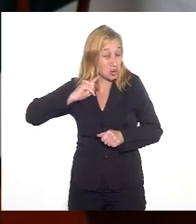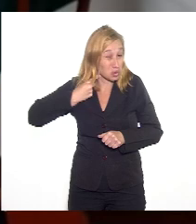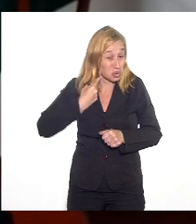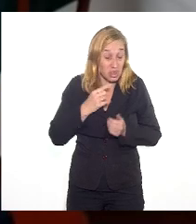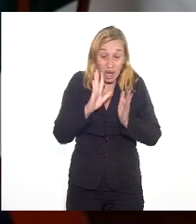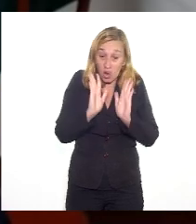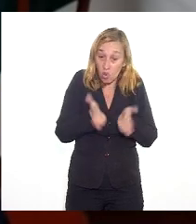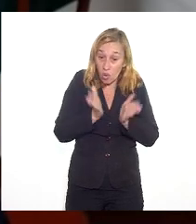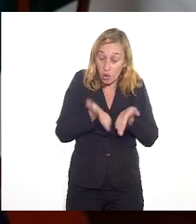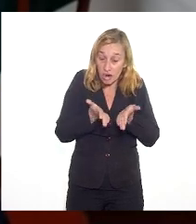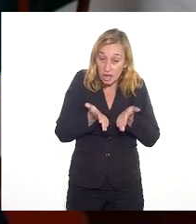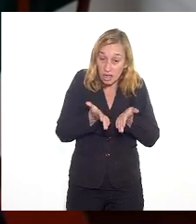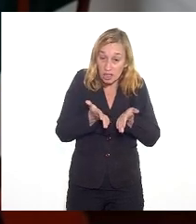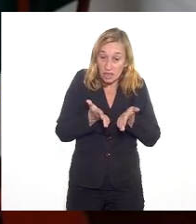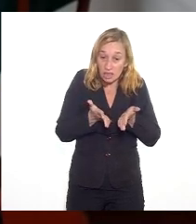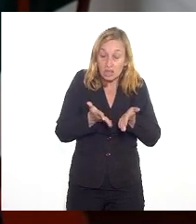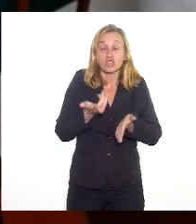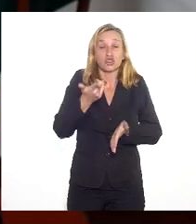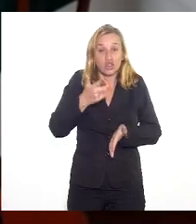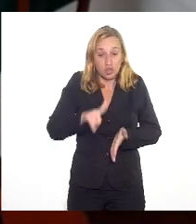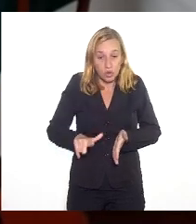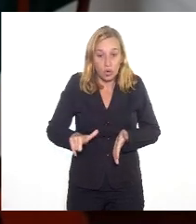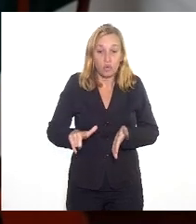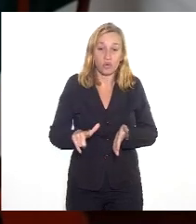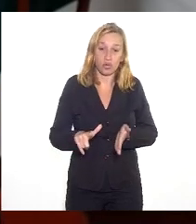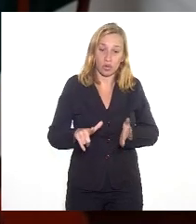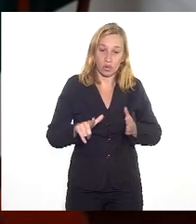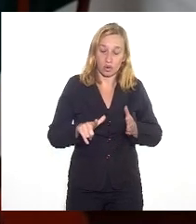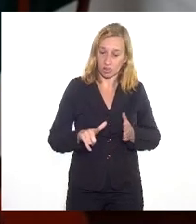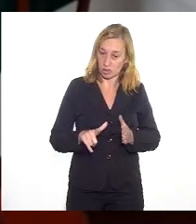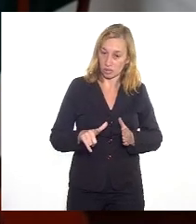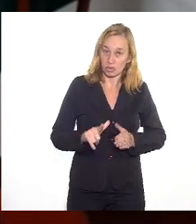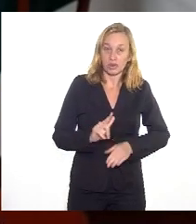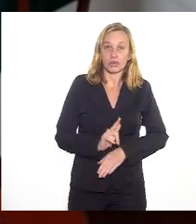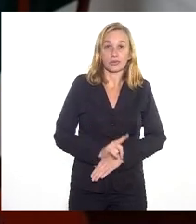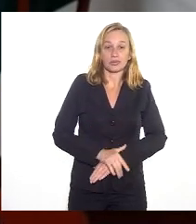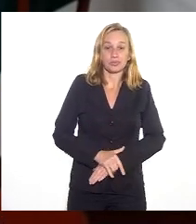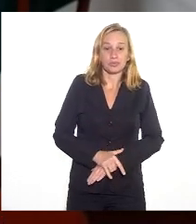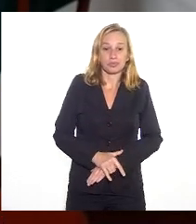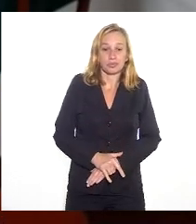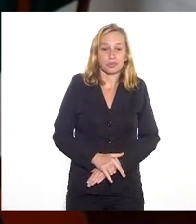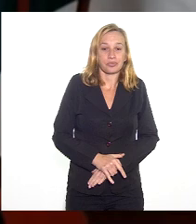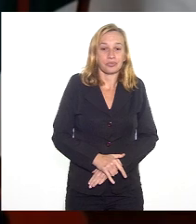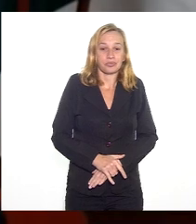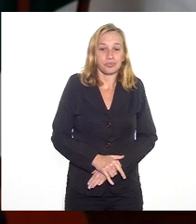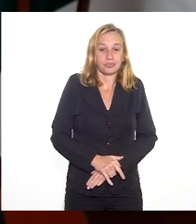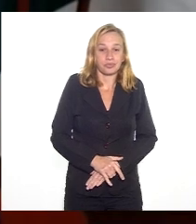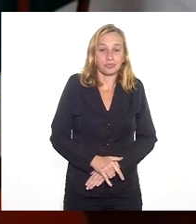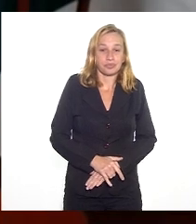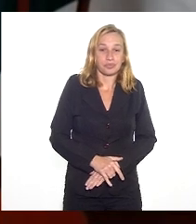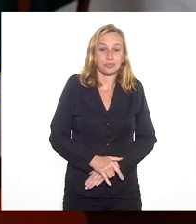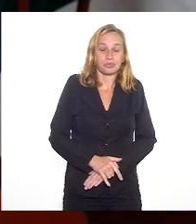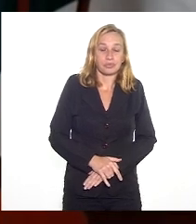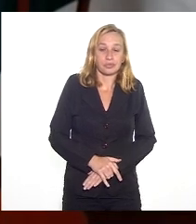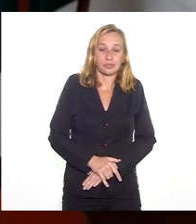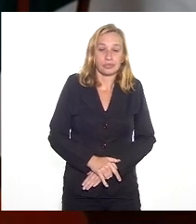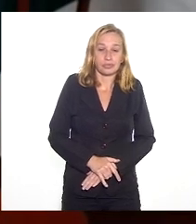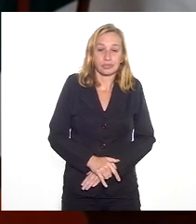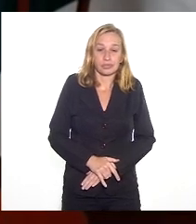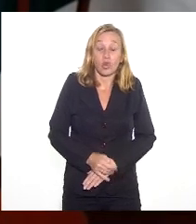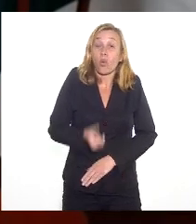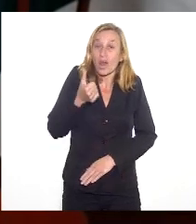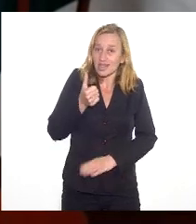agora ela está novamente numa situação utilizável, né?